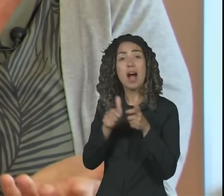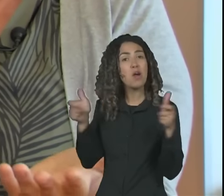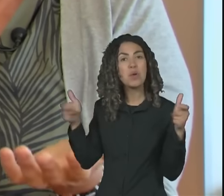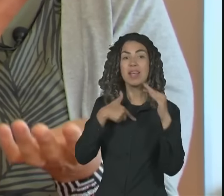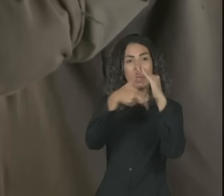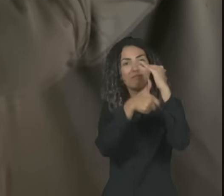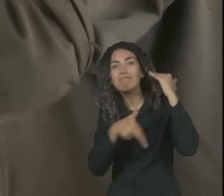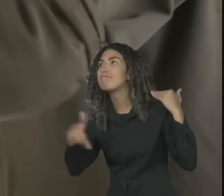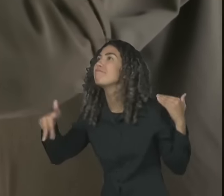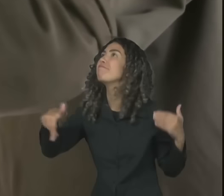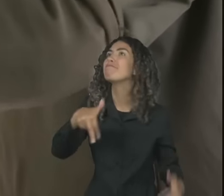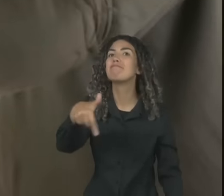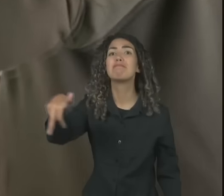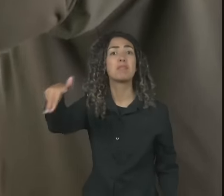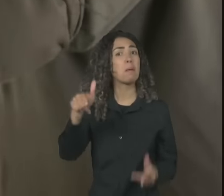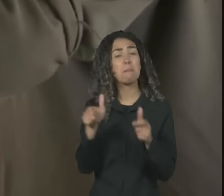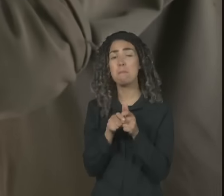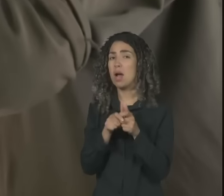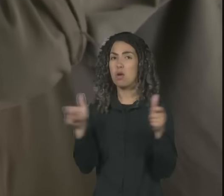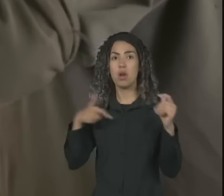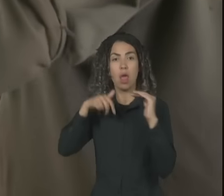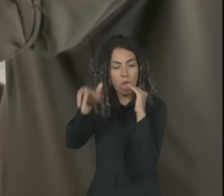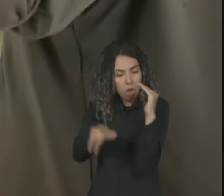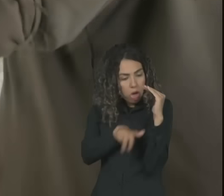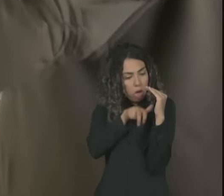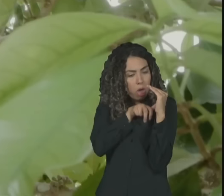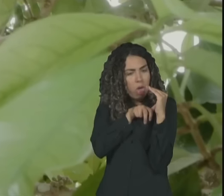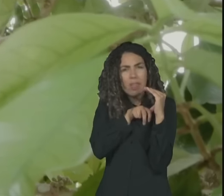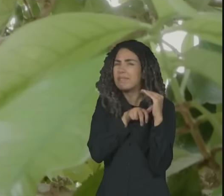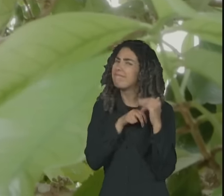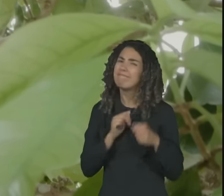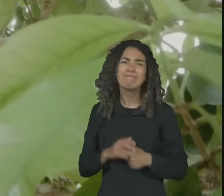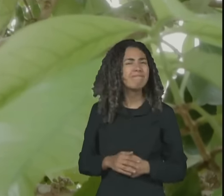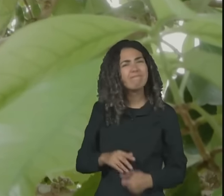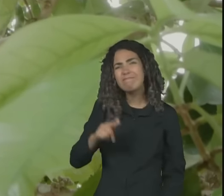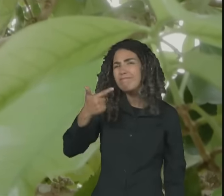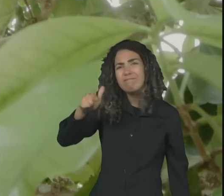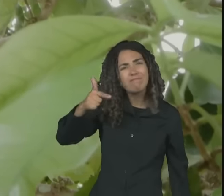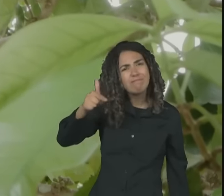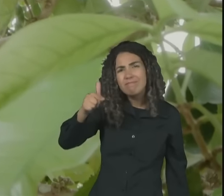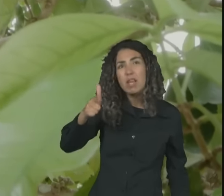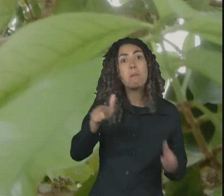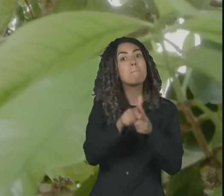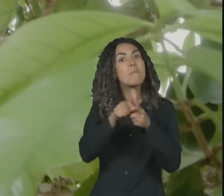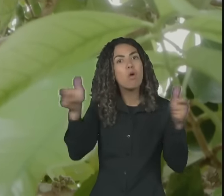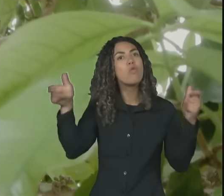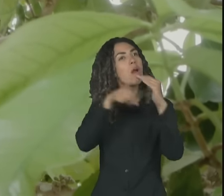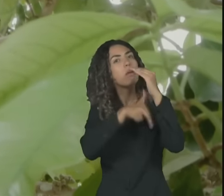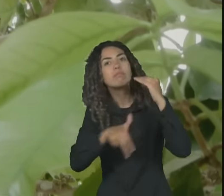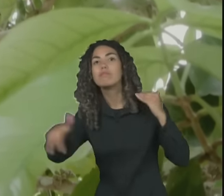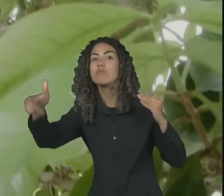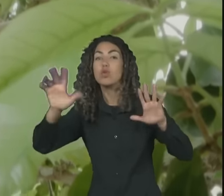ambiente externo. Você não vive em isolamento. O tempo todo a situação é comunitária.